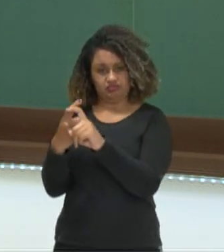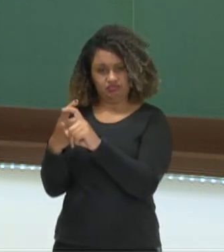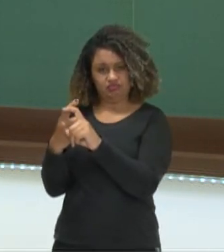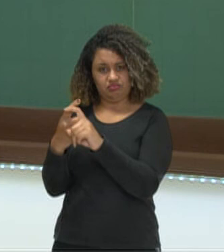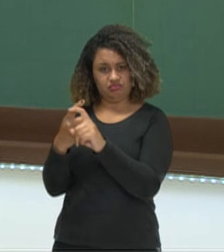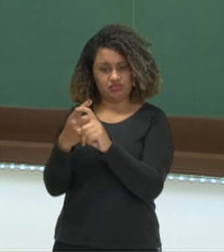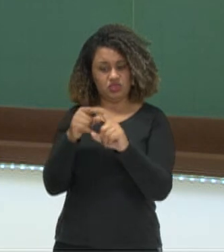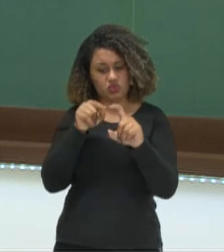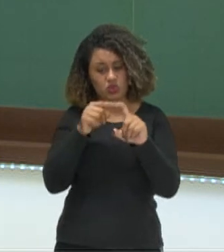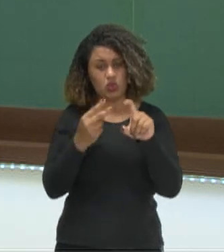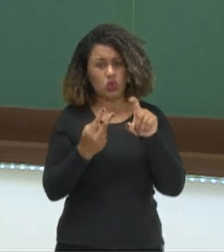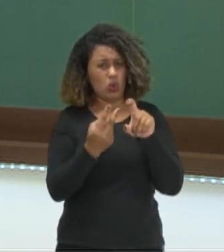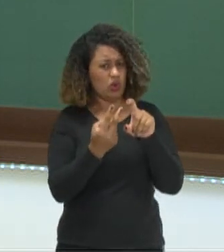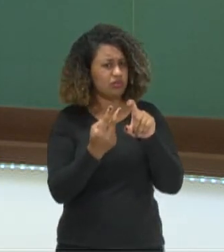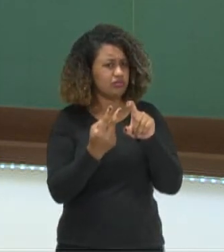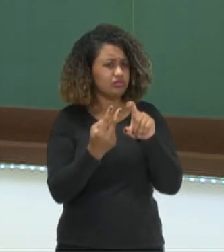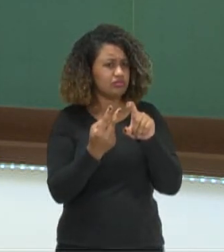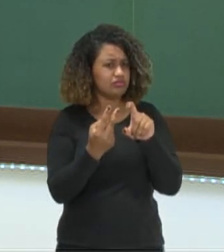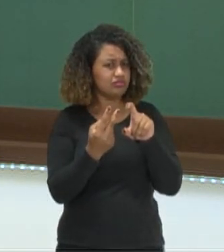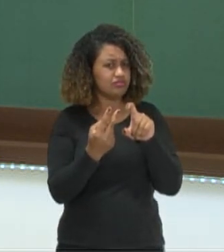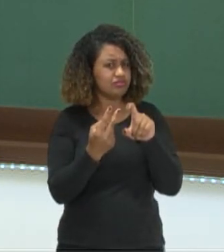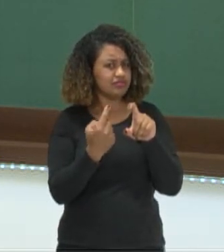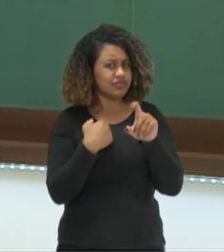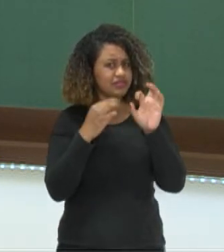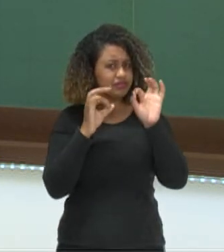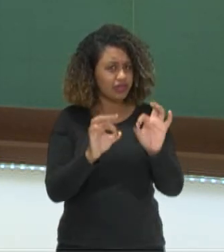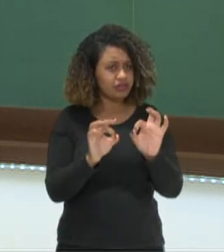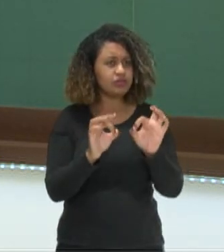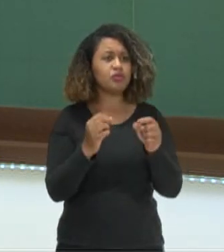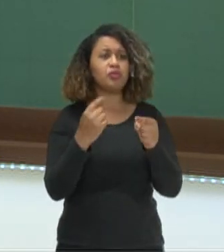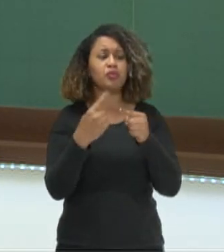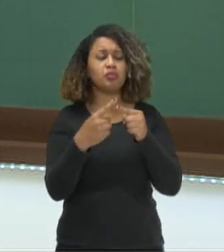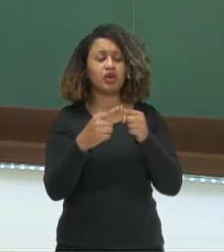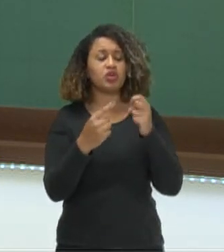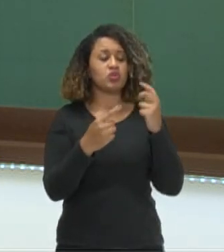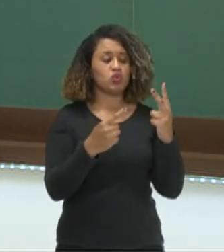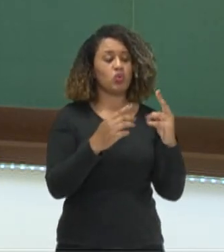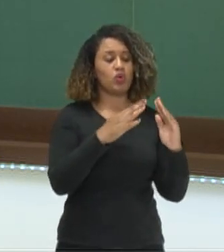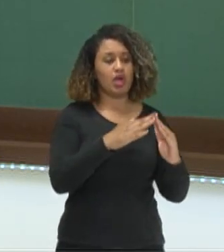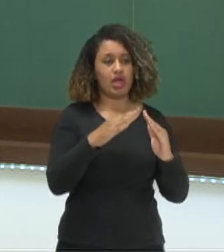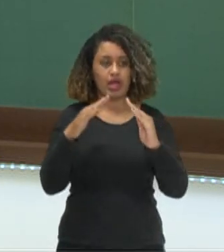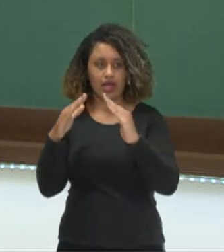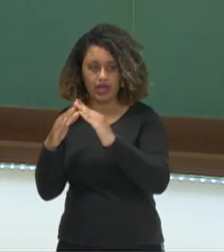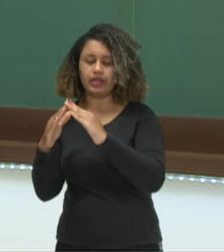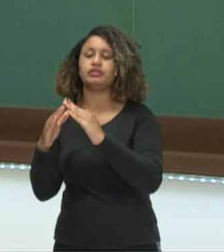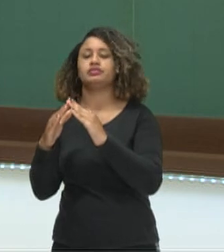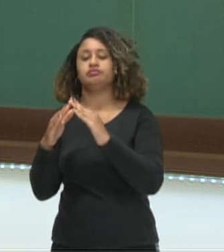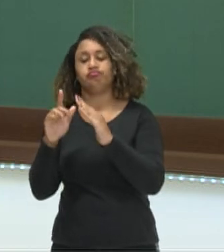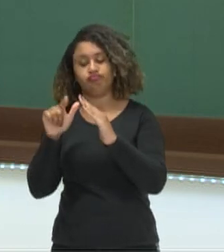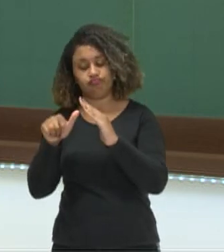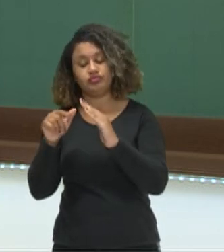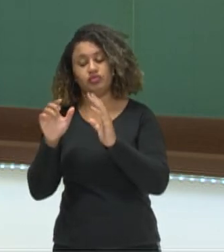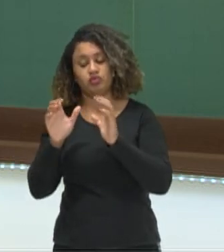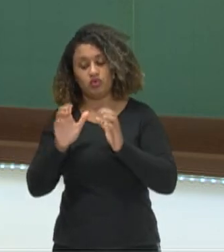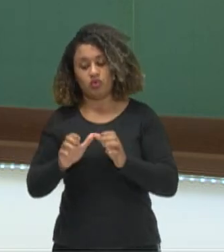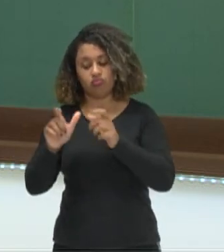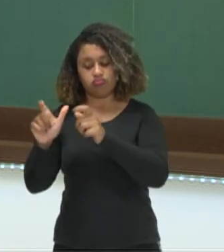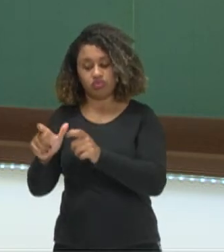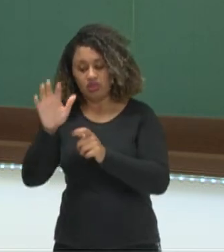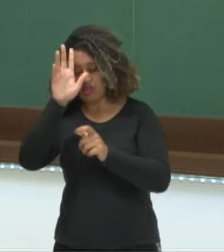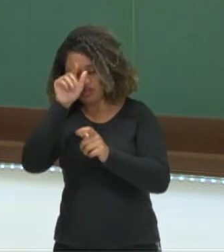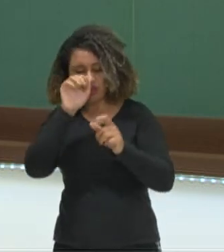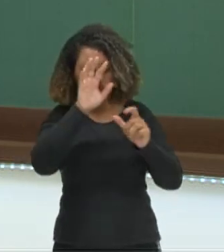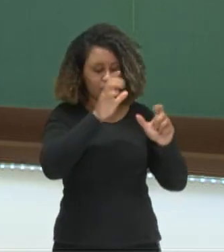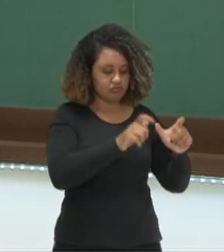de base 2? Eu tenho uma multiplicação do número 2. 2 casas, 2